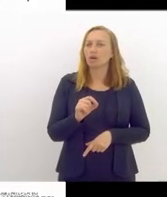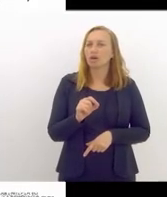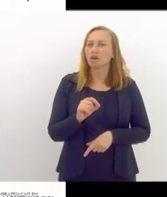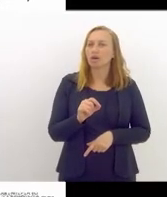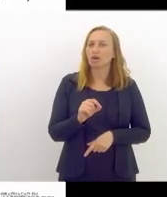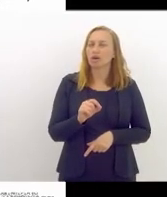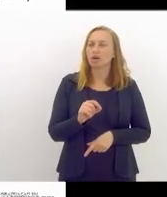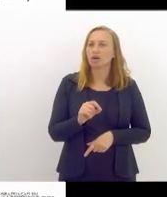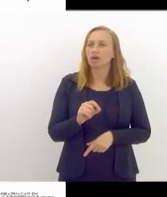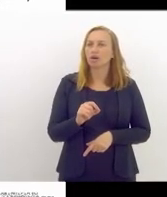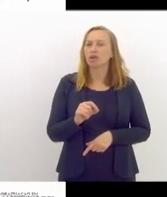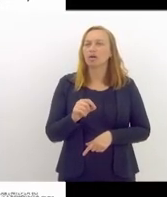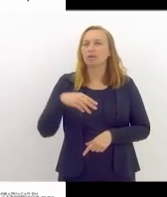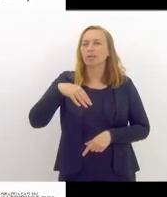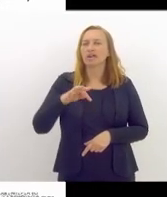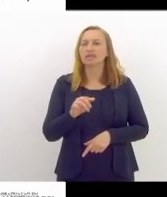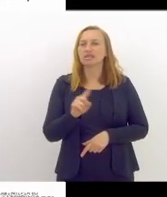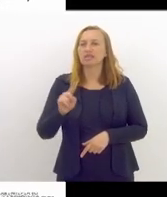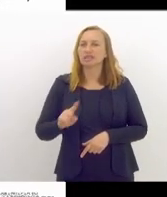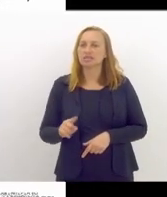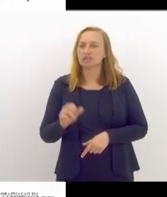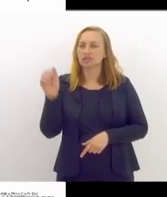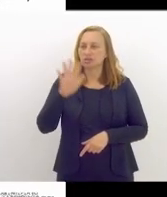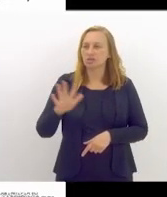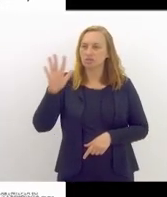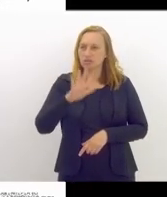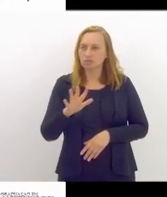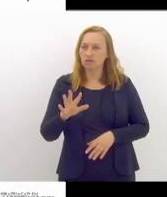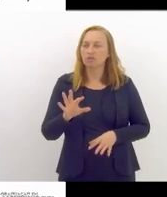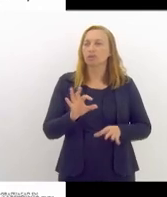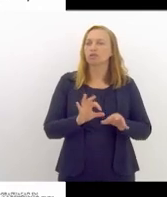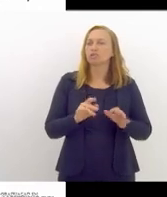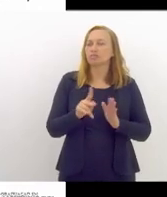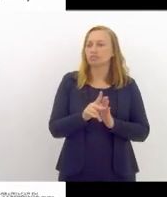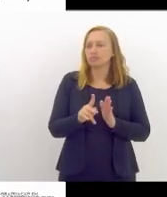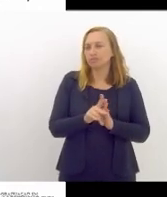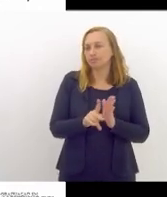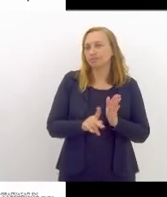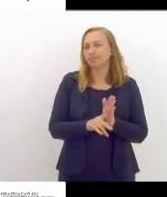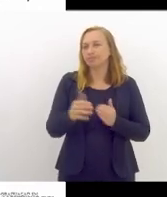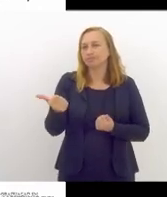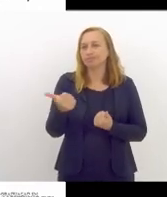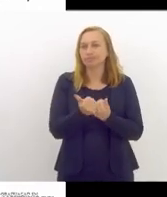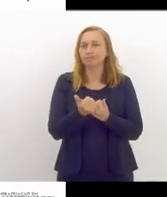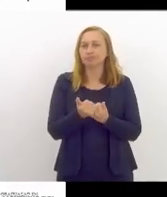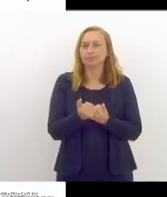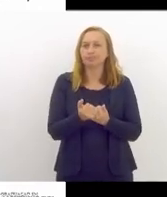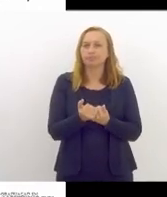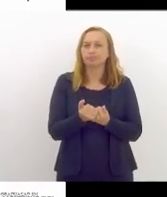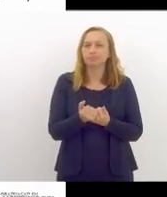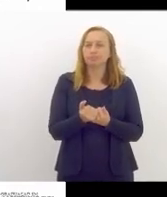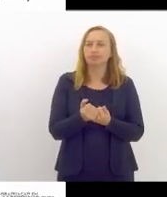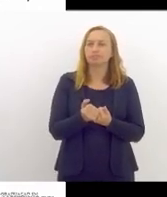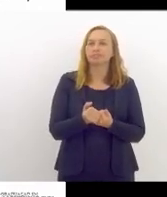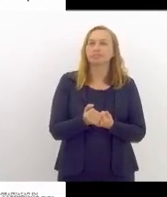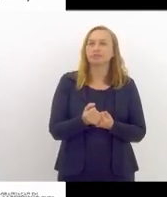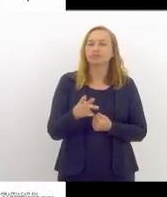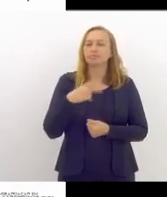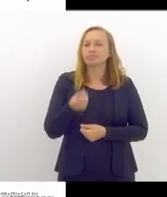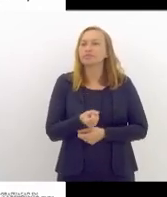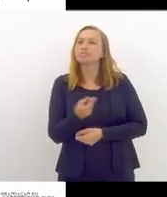matriz Nacional por exemplo os projetos apoiados pelo BNDS ele simulam Quanto que vai gerar de emprego